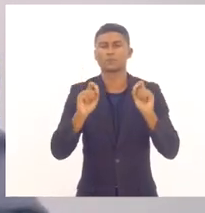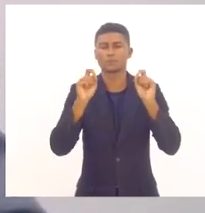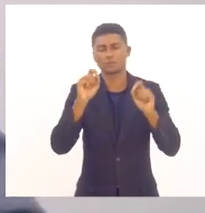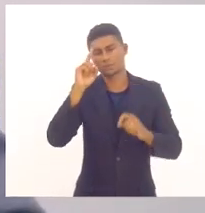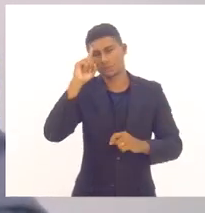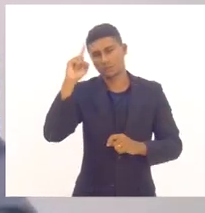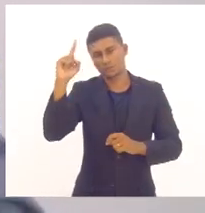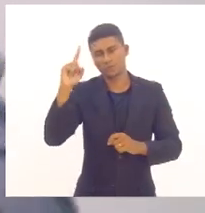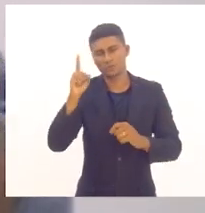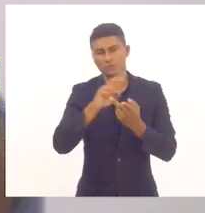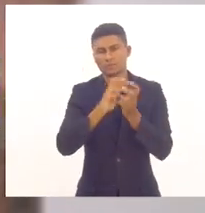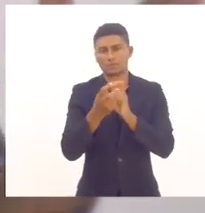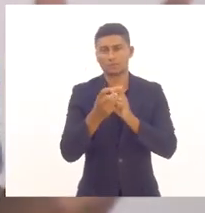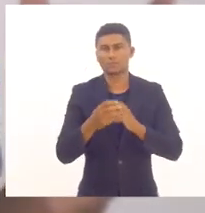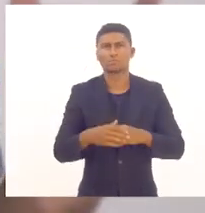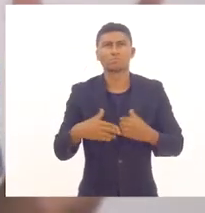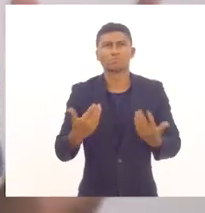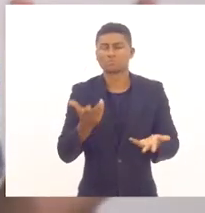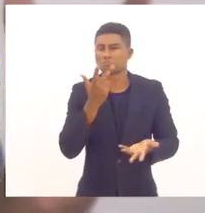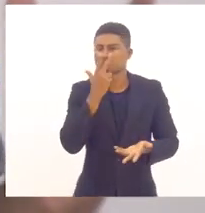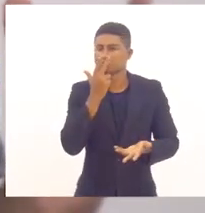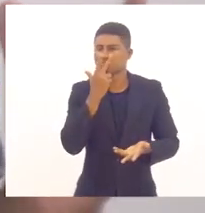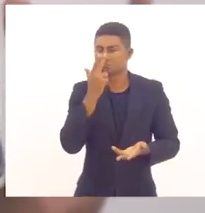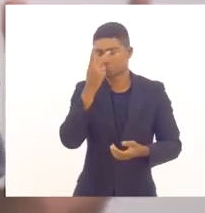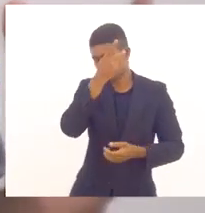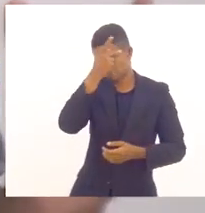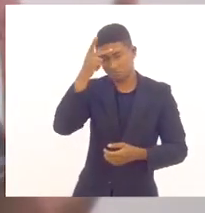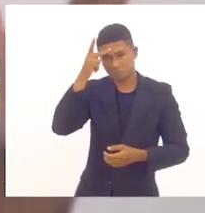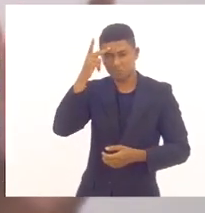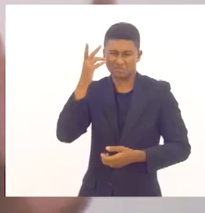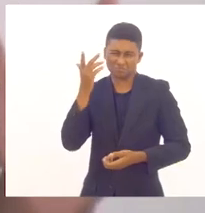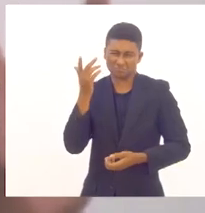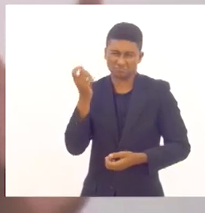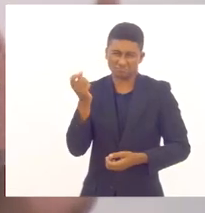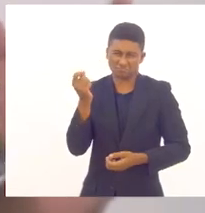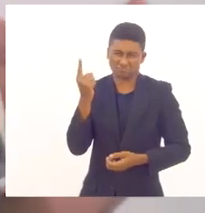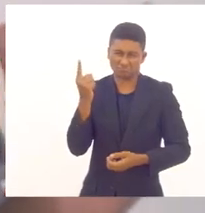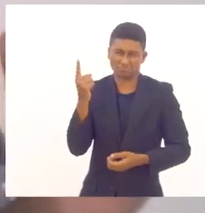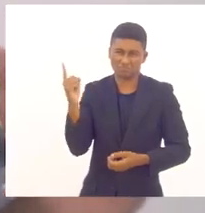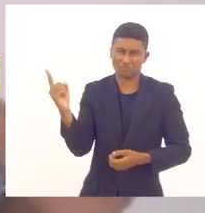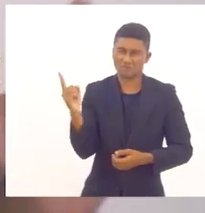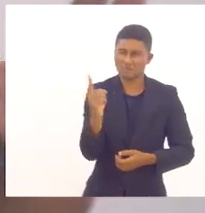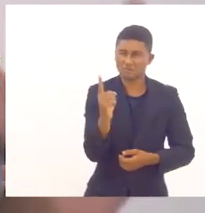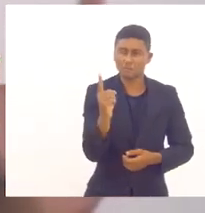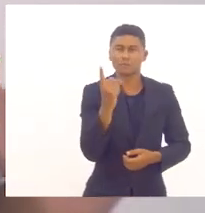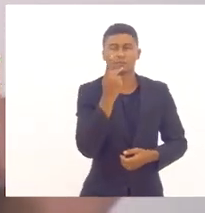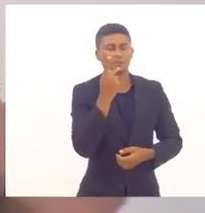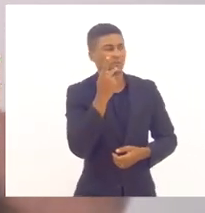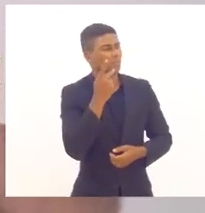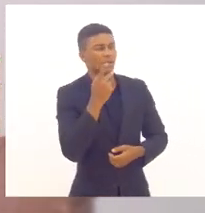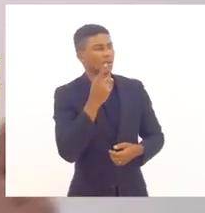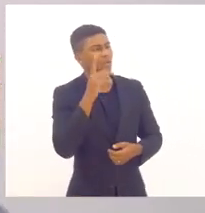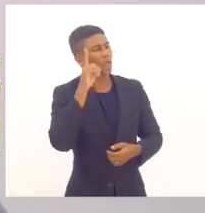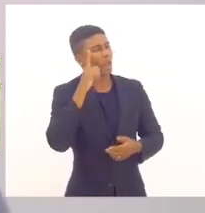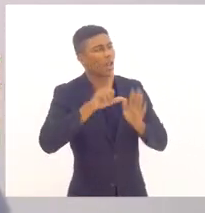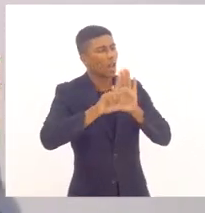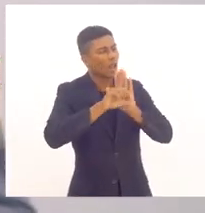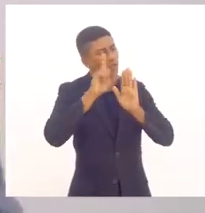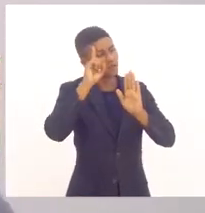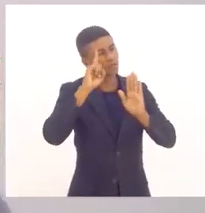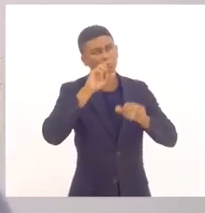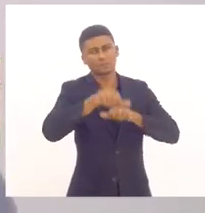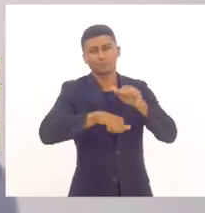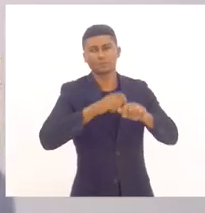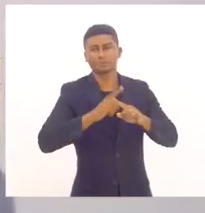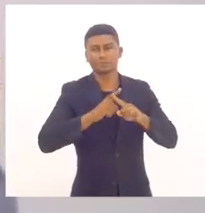da capoeira. Aí vem um louco da capoeira, desculpe a minha expressão, chega para o deputado Paulo Ramos, olha só, vamos mudar a data dessa lei e botar o dia